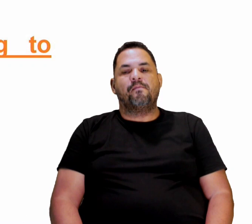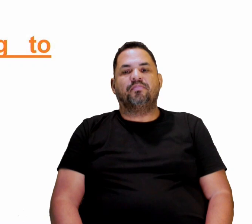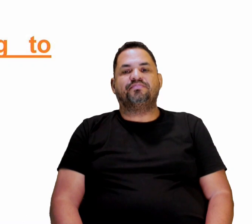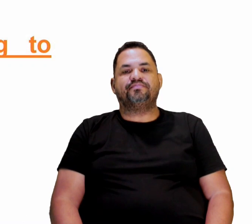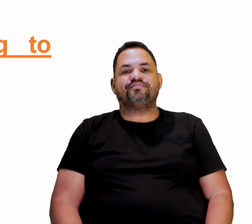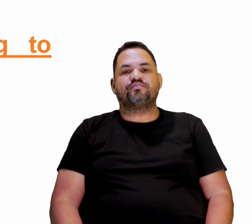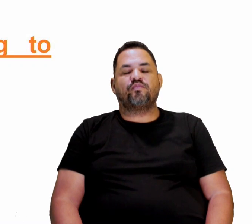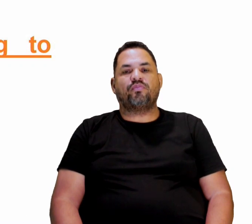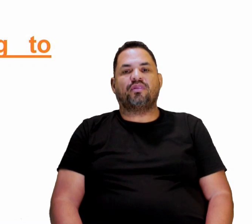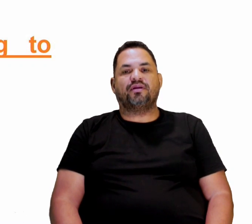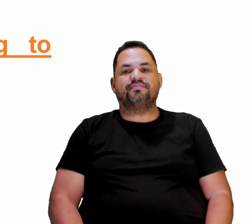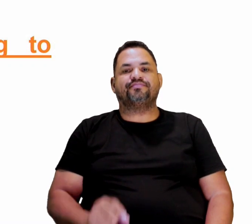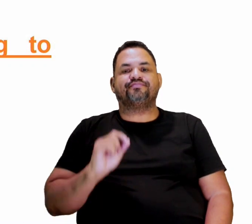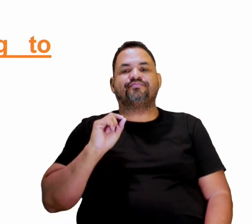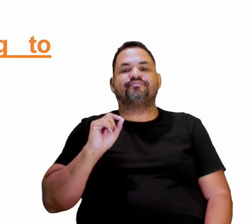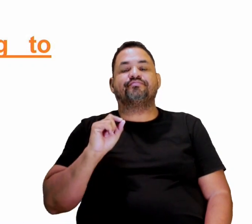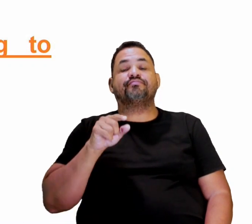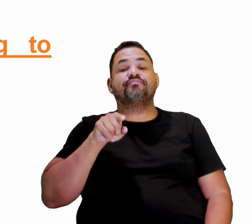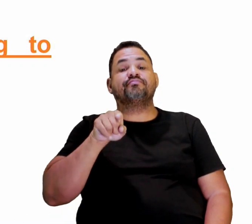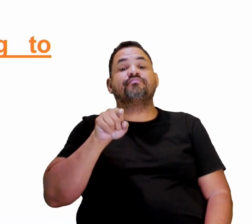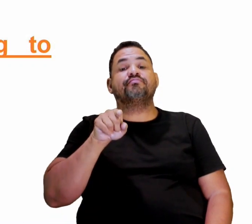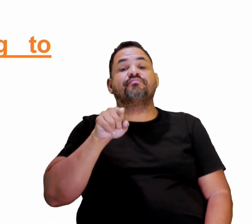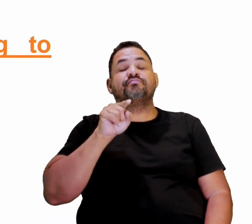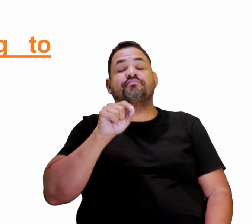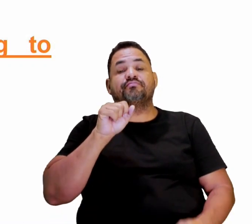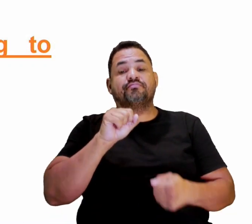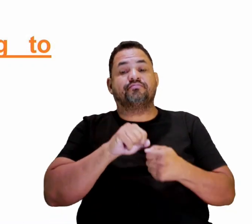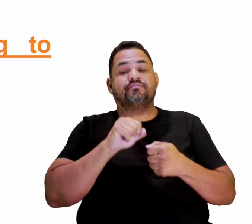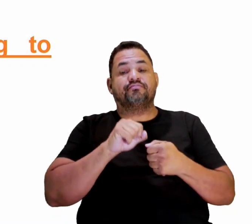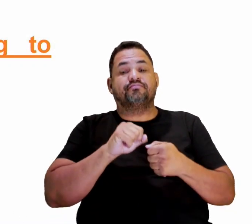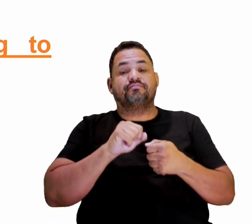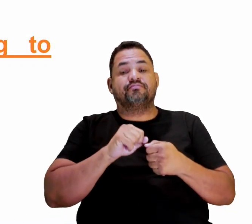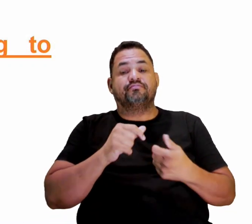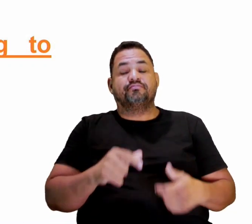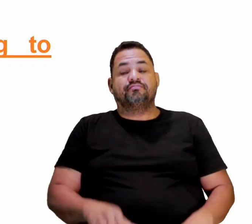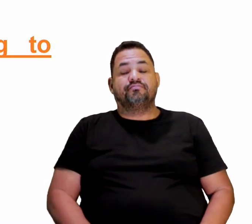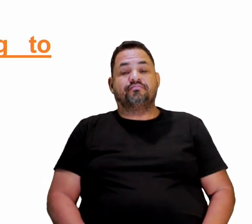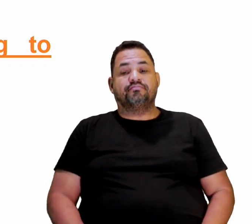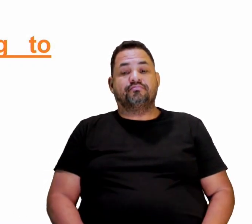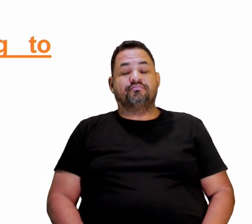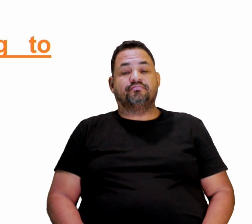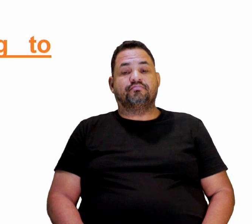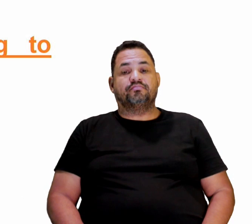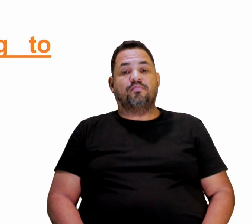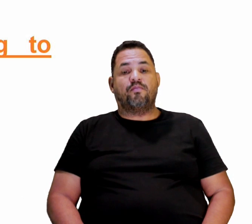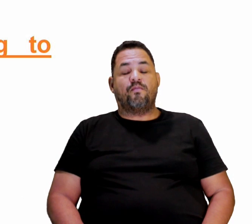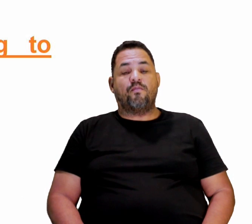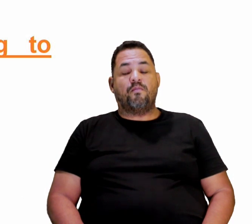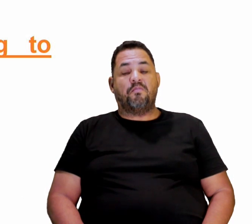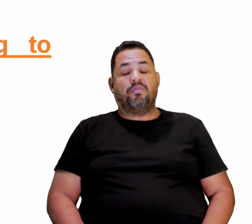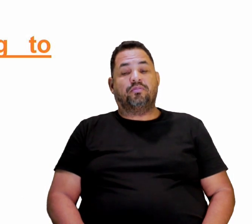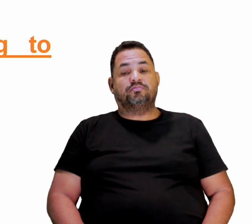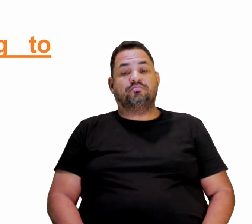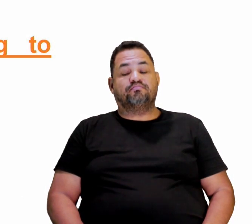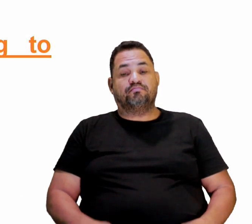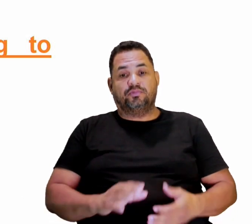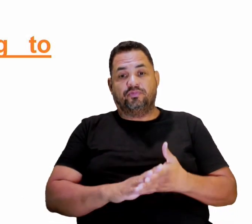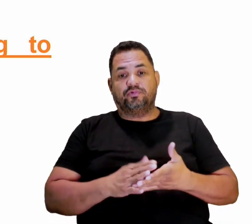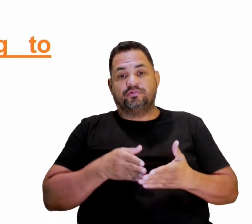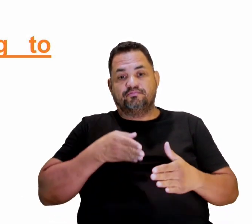do que você vai fazer a Going Tok eu vou pegar o